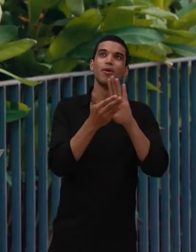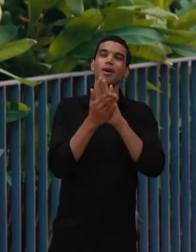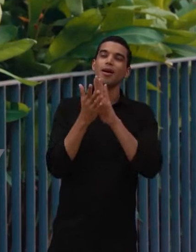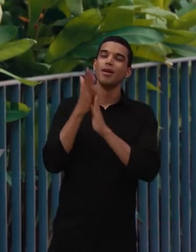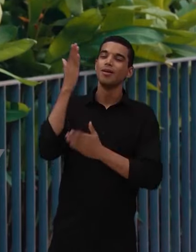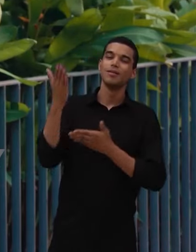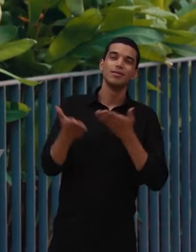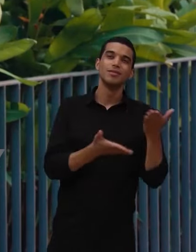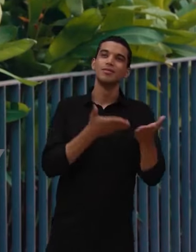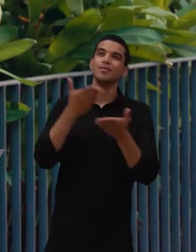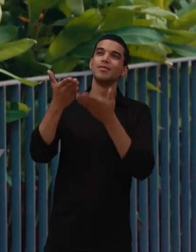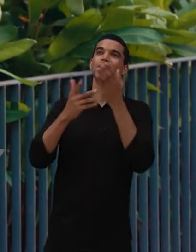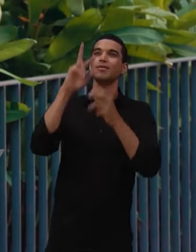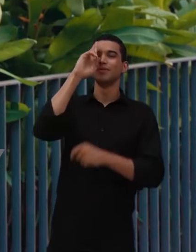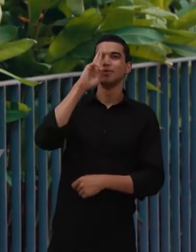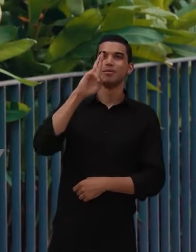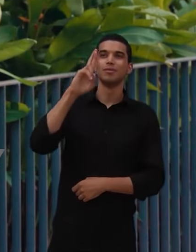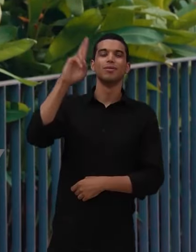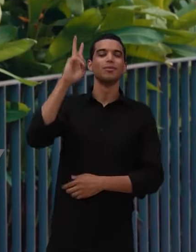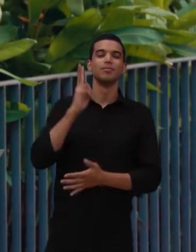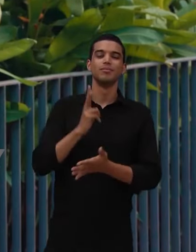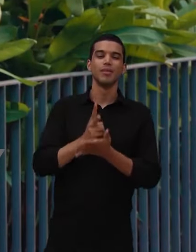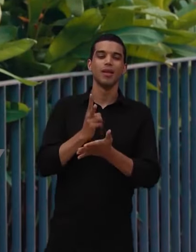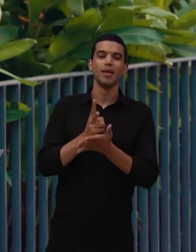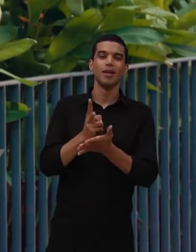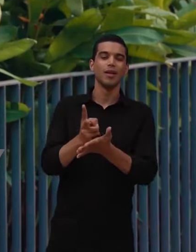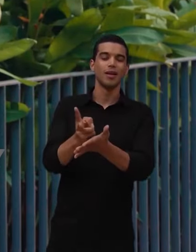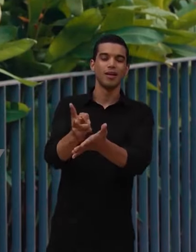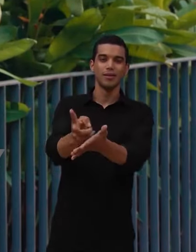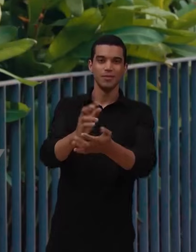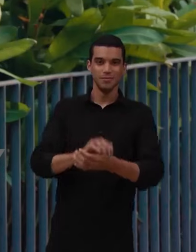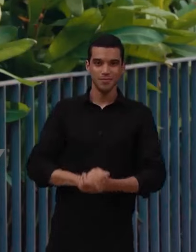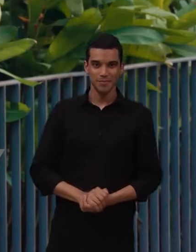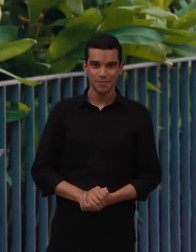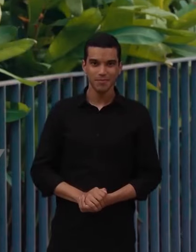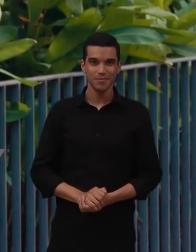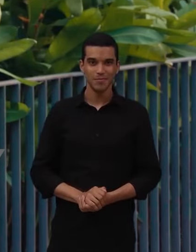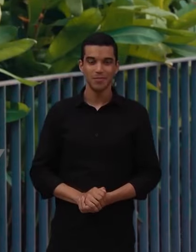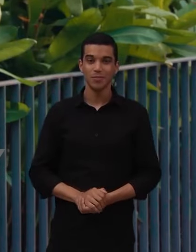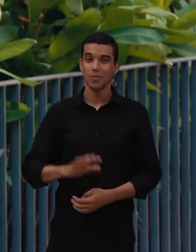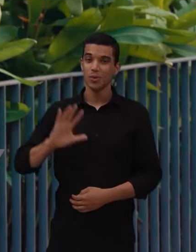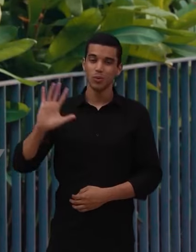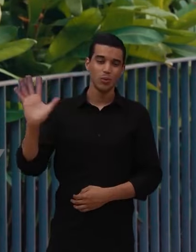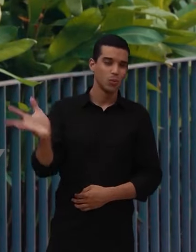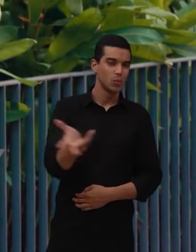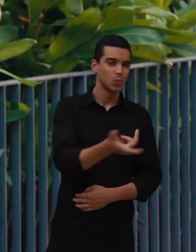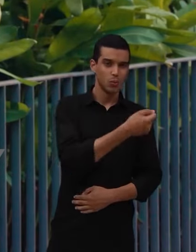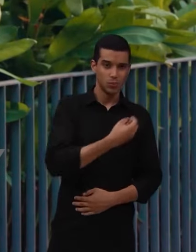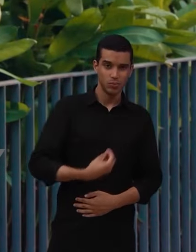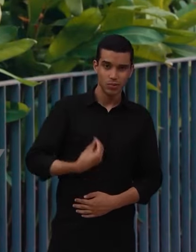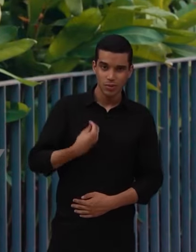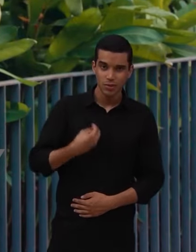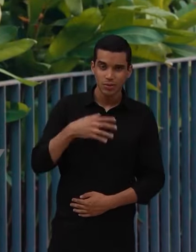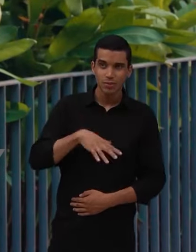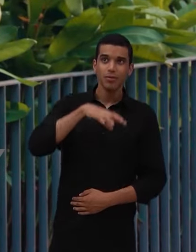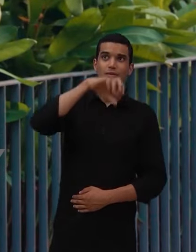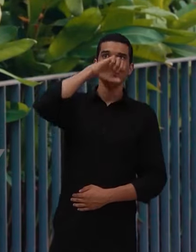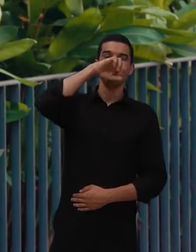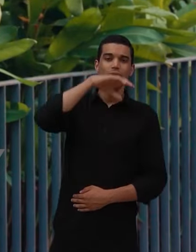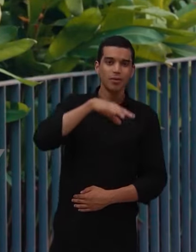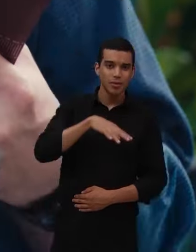com címbalos sonoros, louvai-o com címbalos altissonantes. Tudo quanto